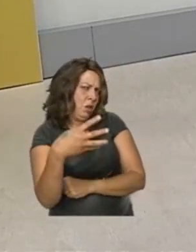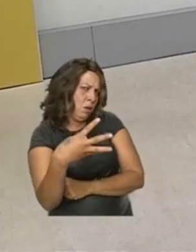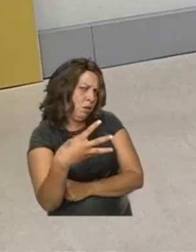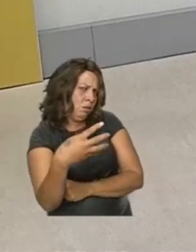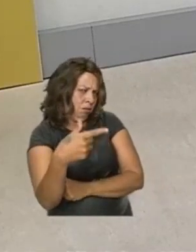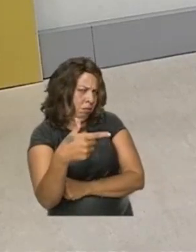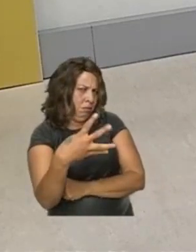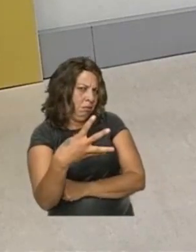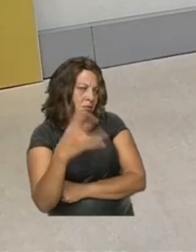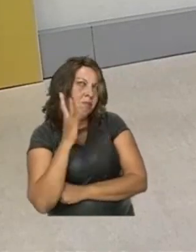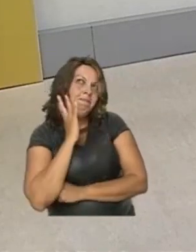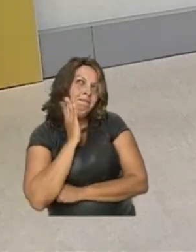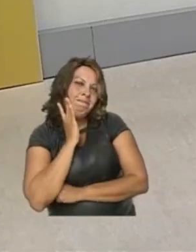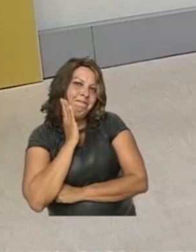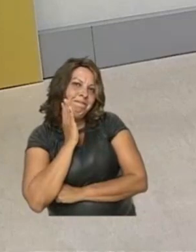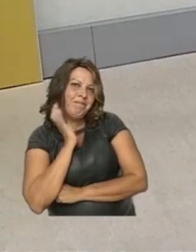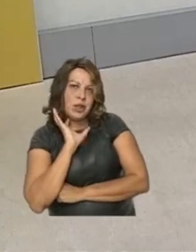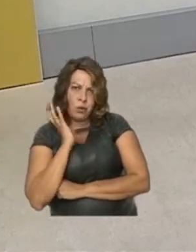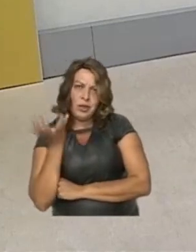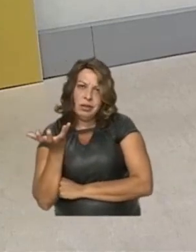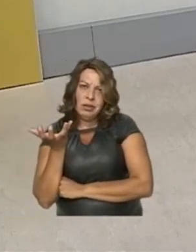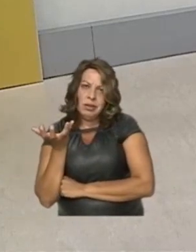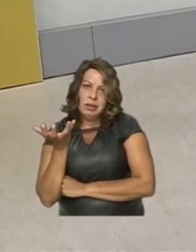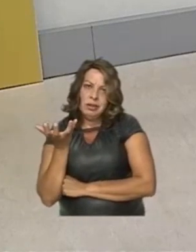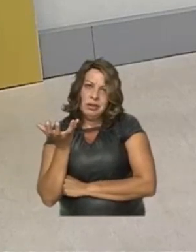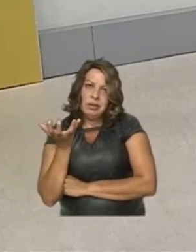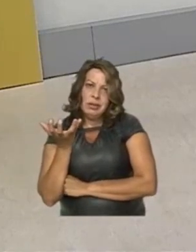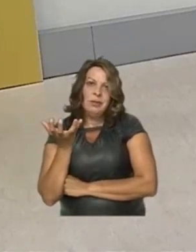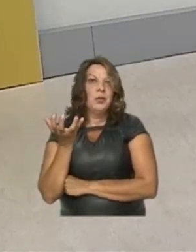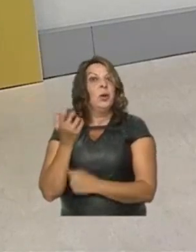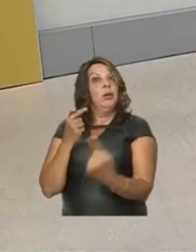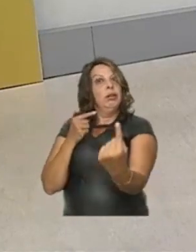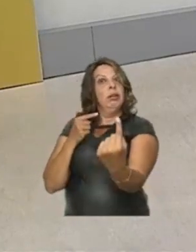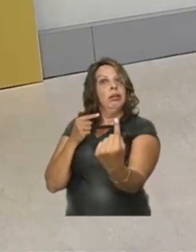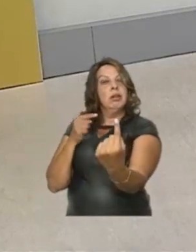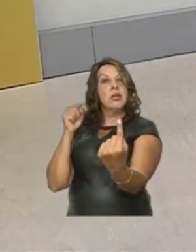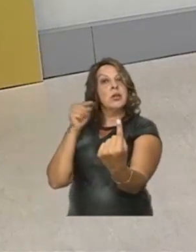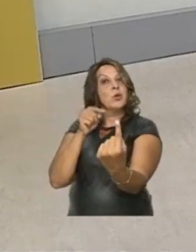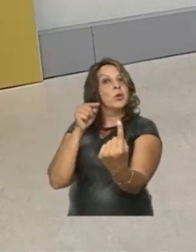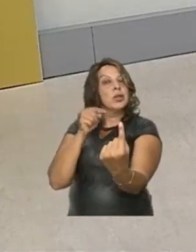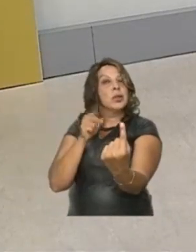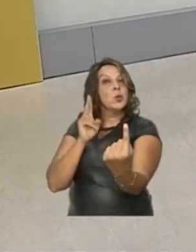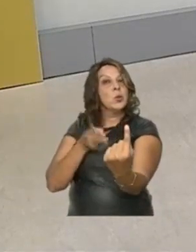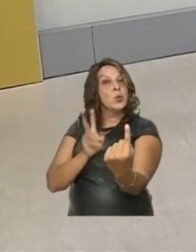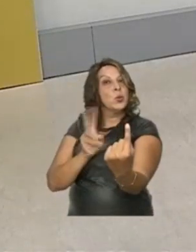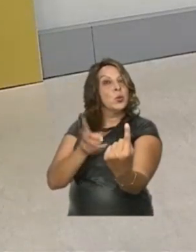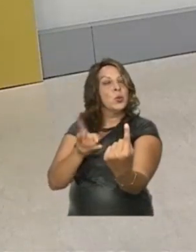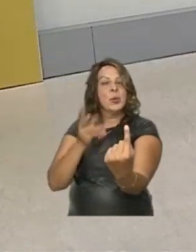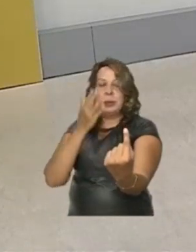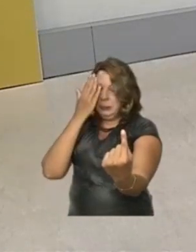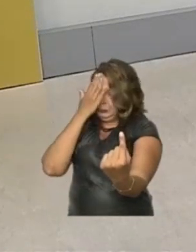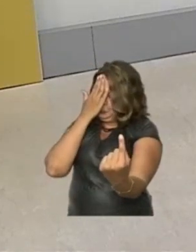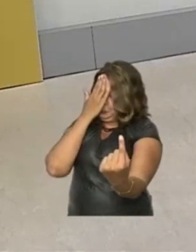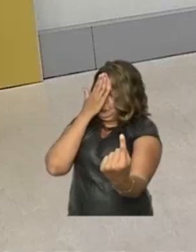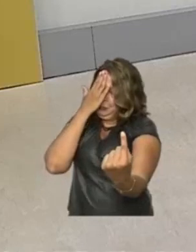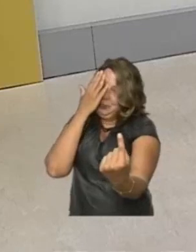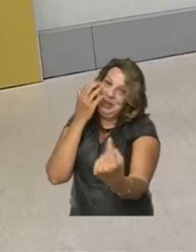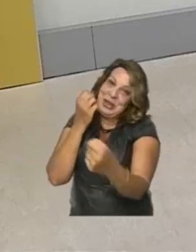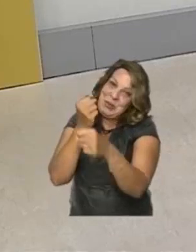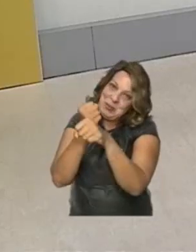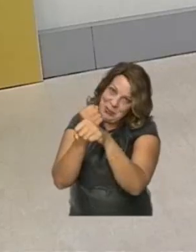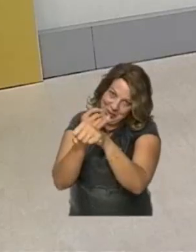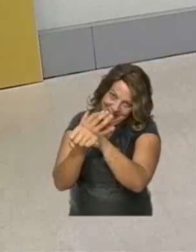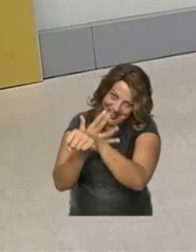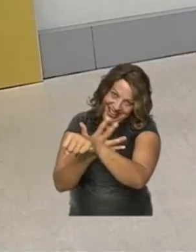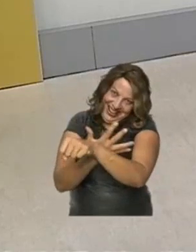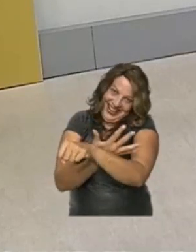24, número 24. Ele continua esperando, nada acontece. Ai, ai, ai, a emoção toma conta